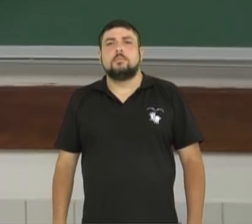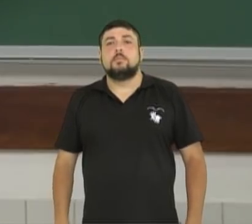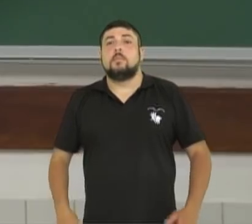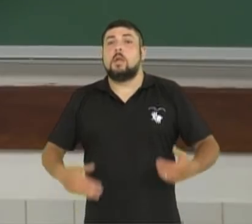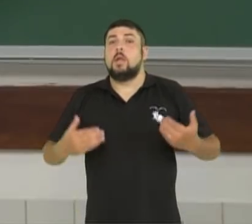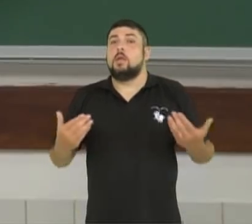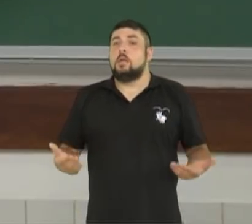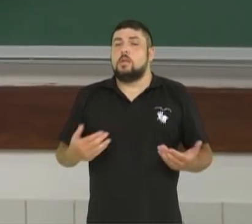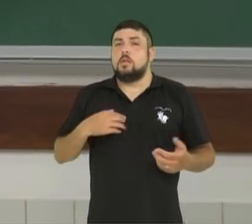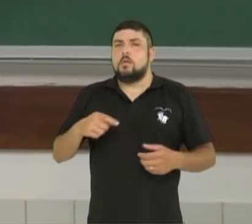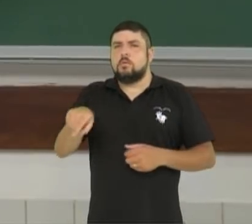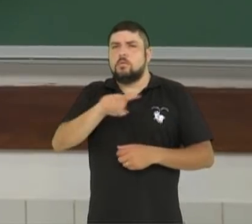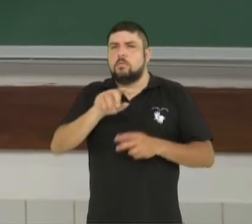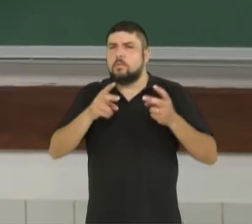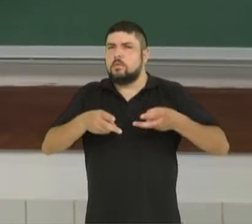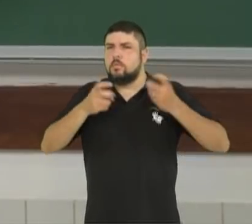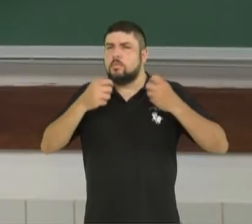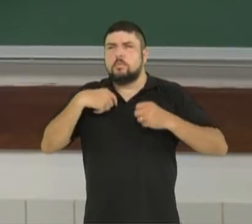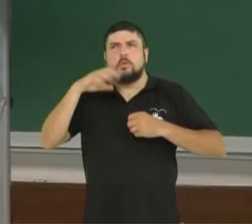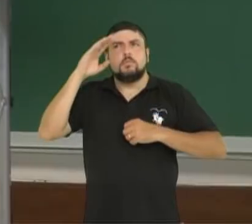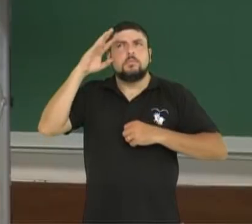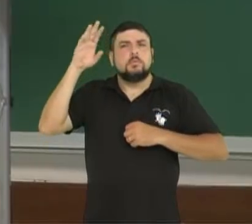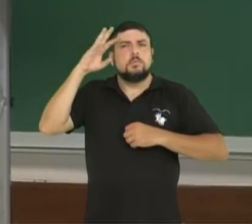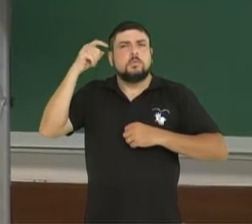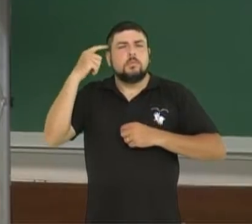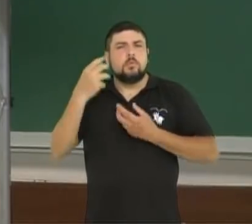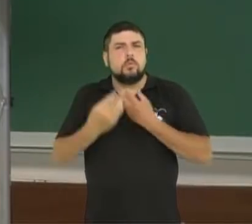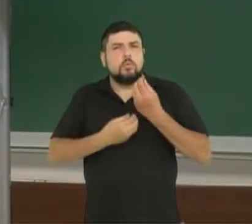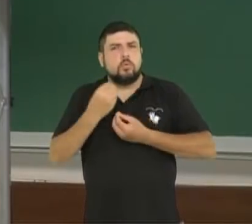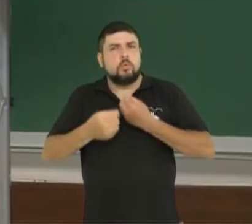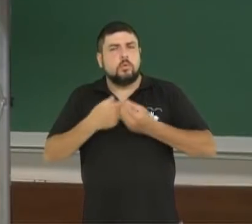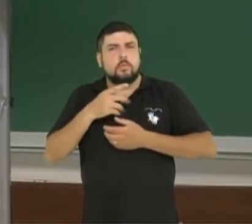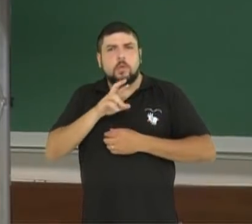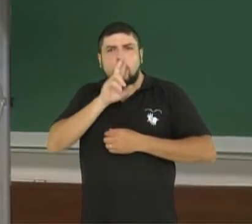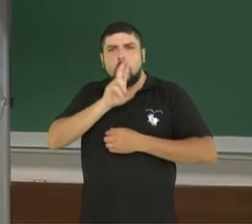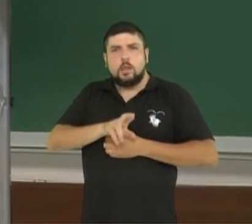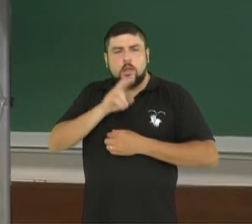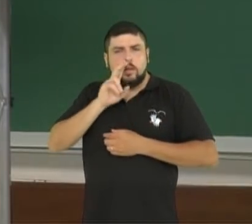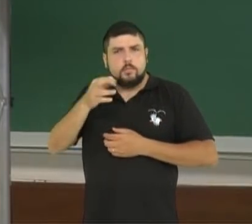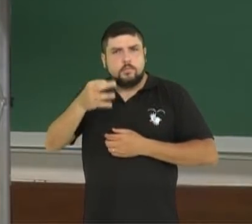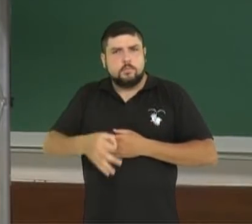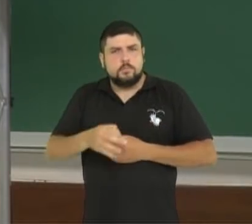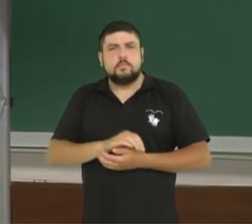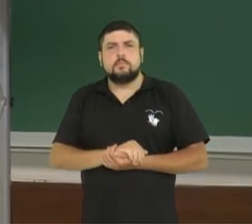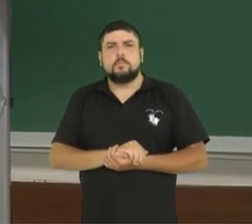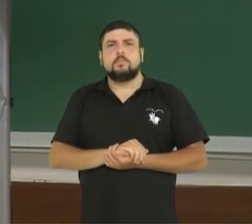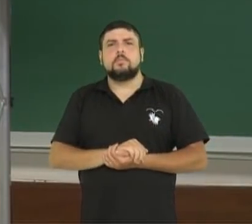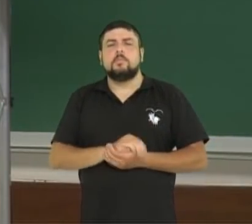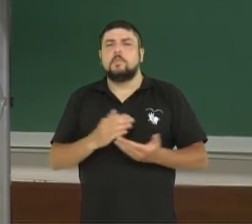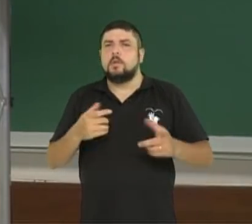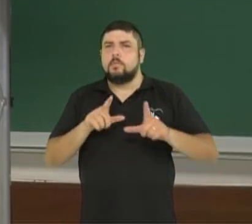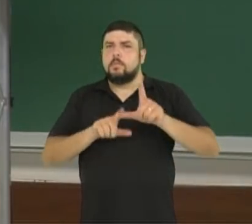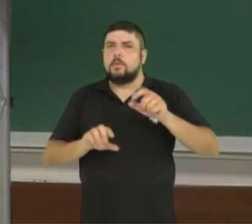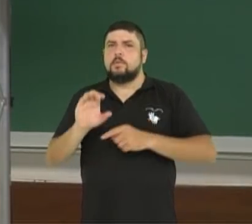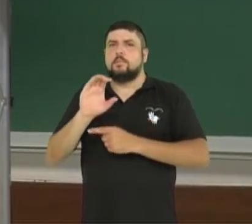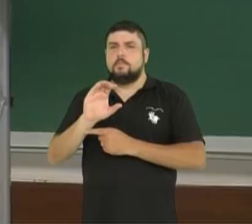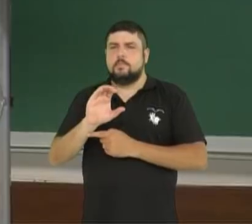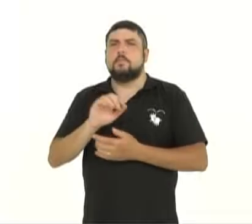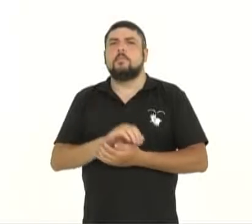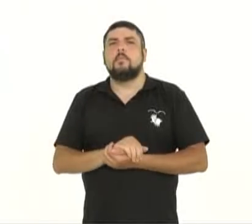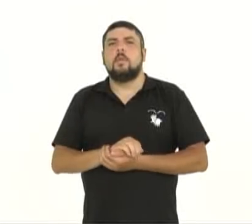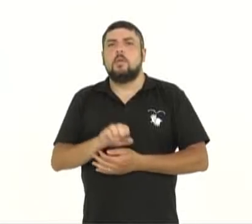Então, pessoal, deu para elaborar o pensamento e pensar fazer uma inferência aí, né, sobre a resposta certa? Então, a letra C, né, ocorre aqui